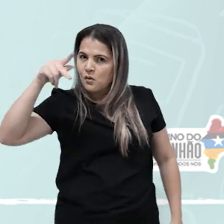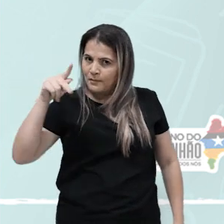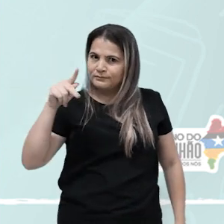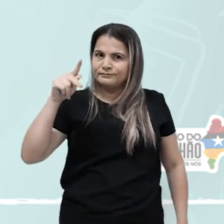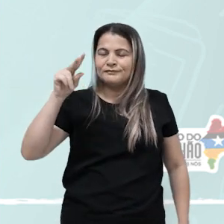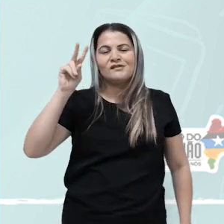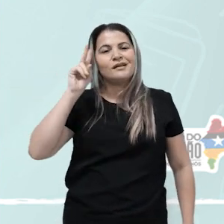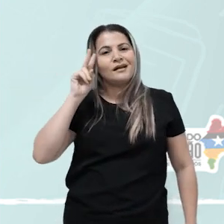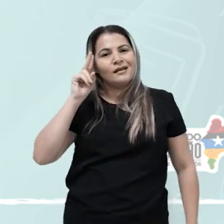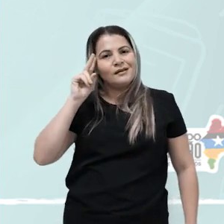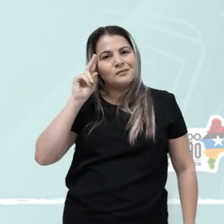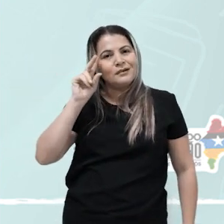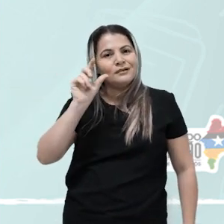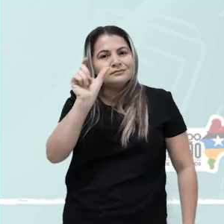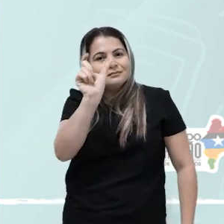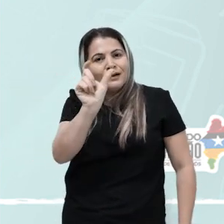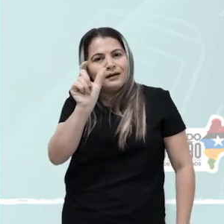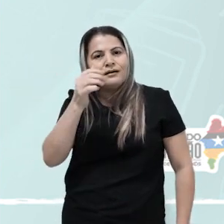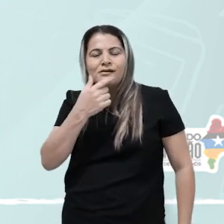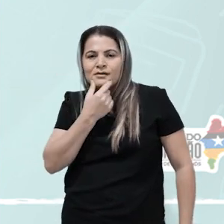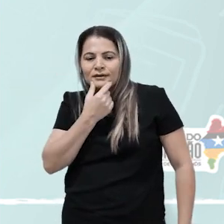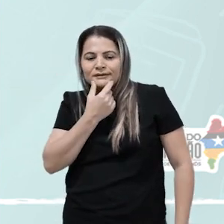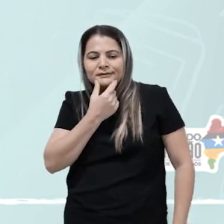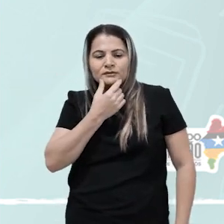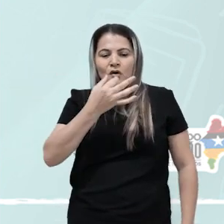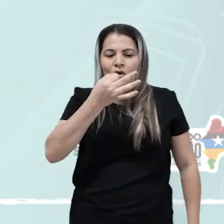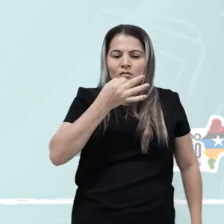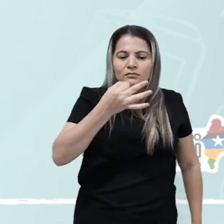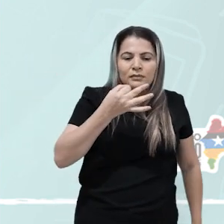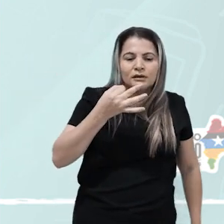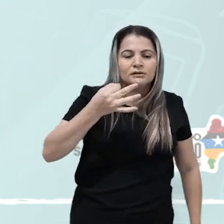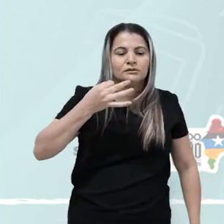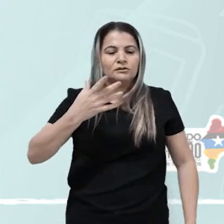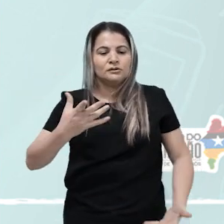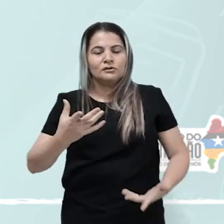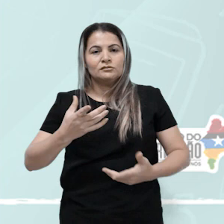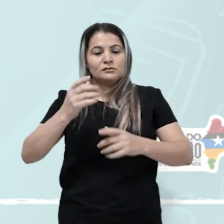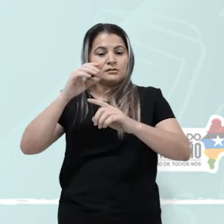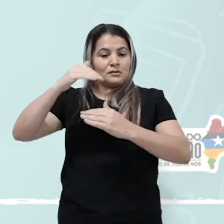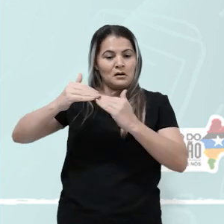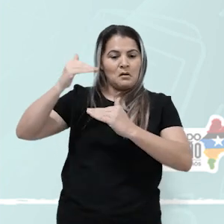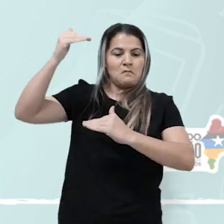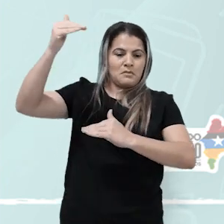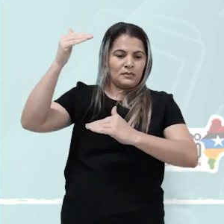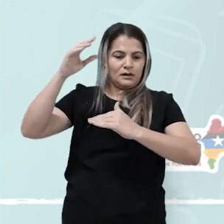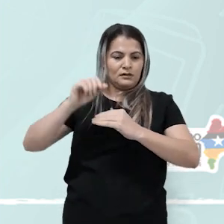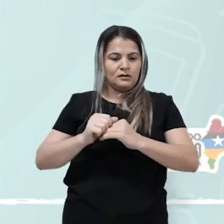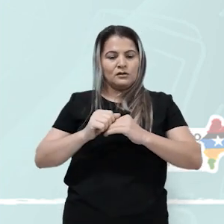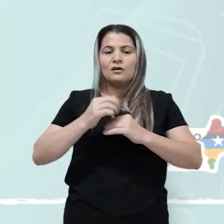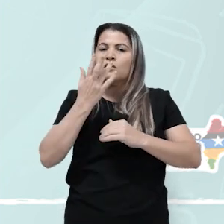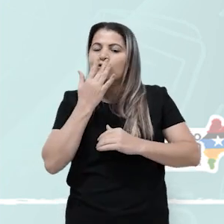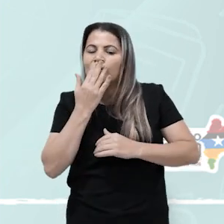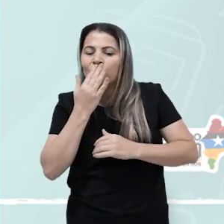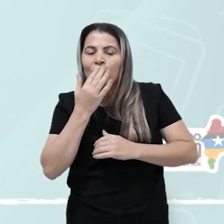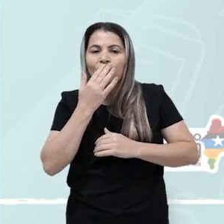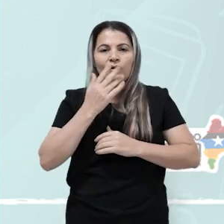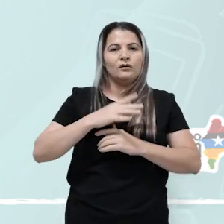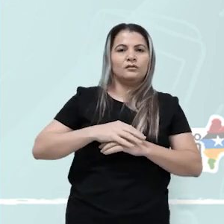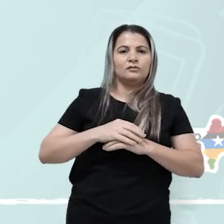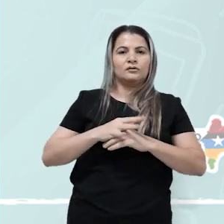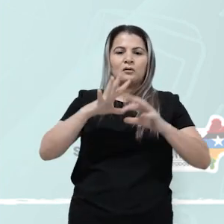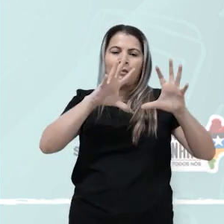na palavra em inglês, tá? Opinion, size, age, shape, color,